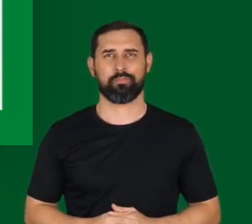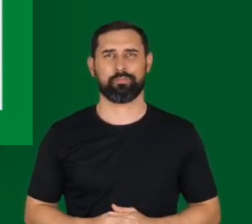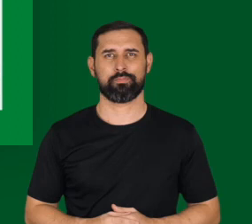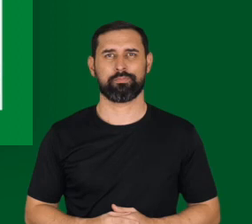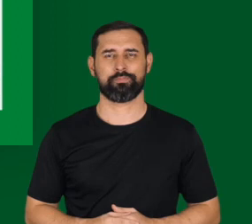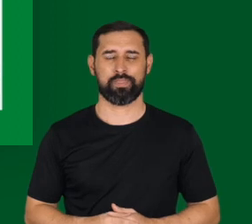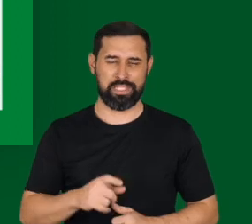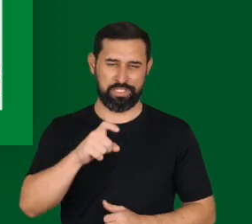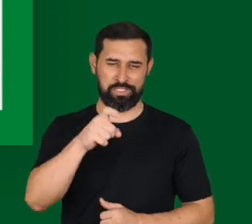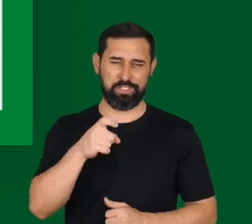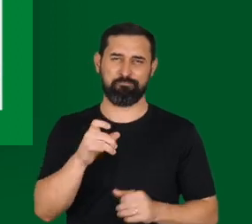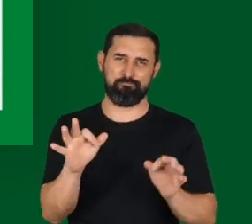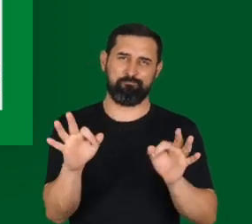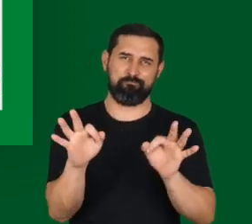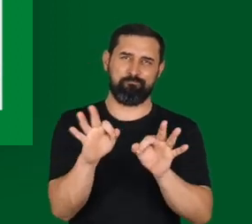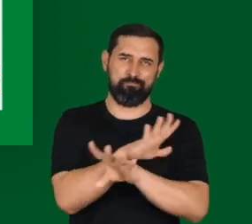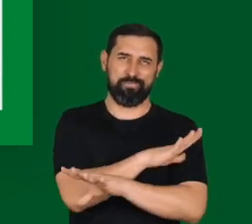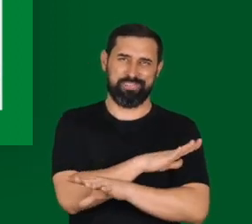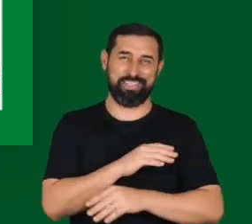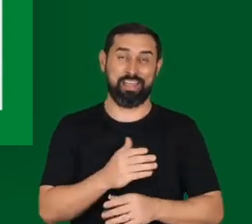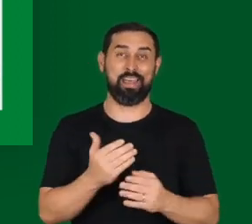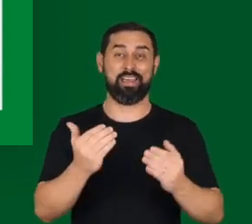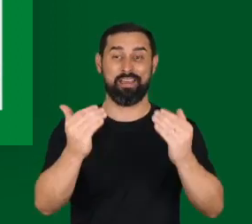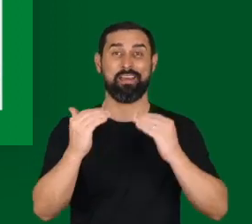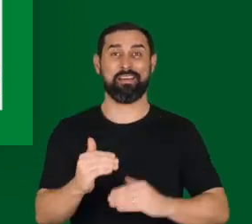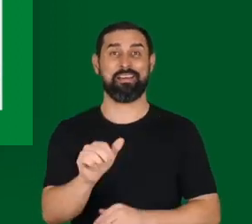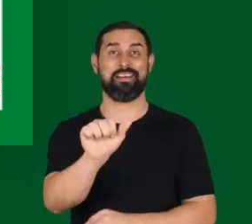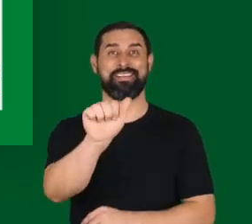se fechamos o X, né, vamos iniciar o A.